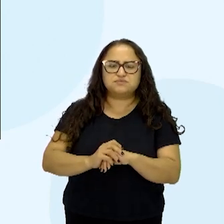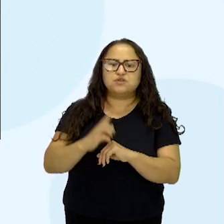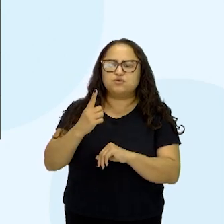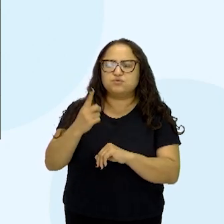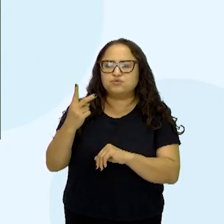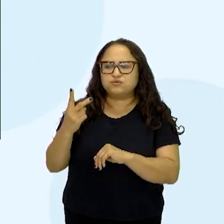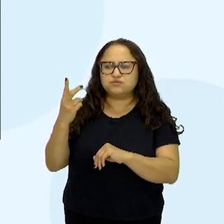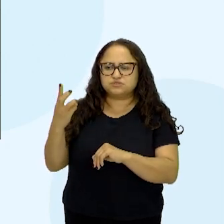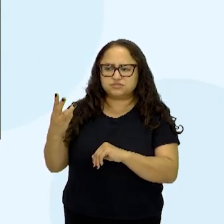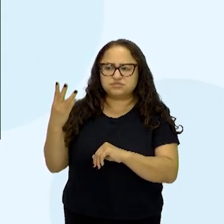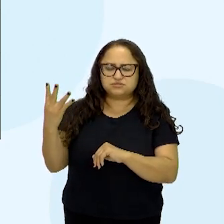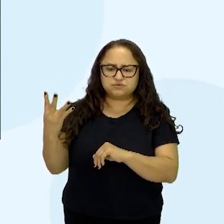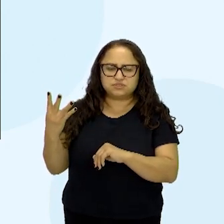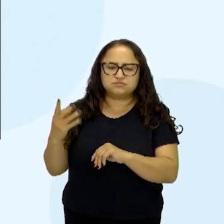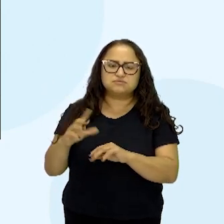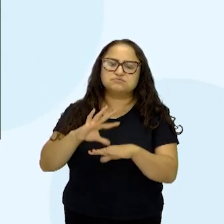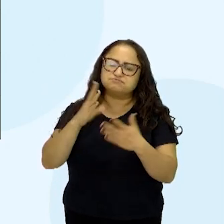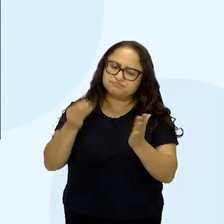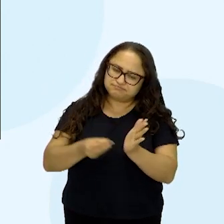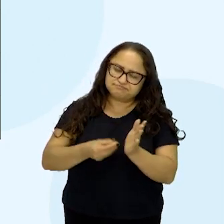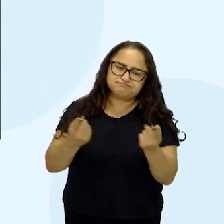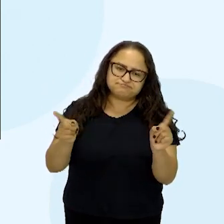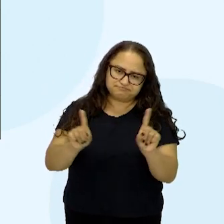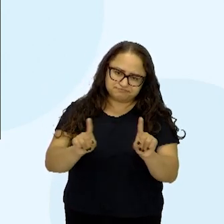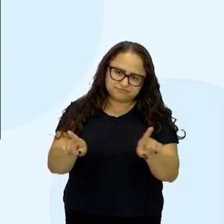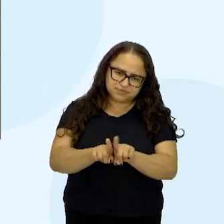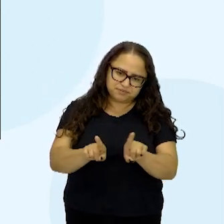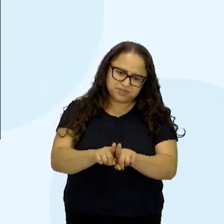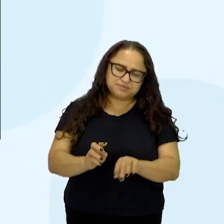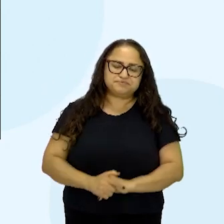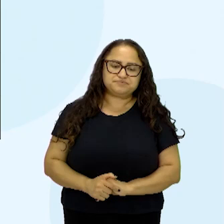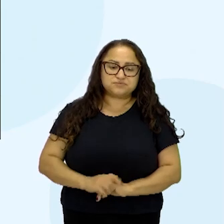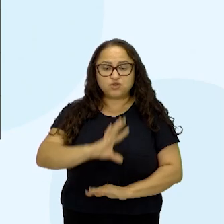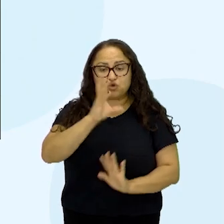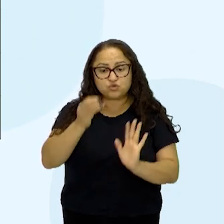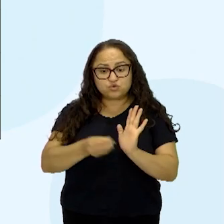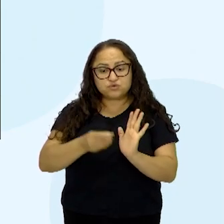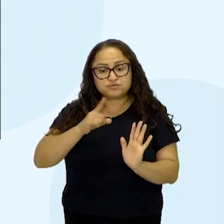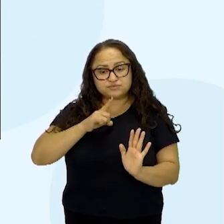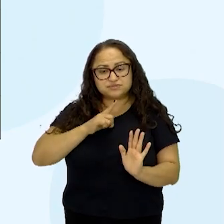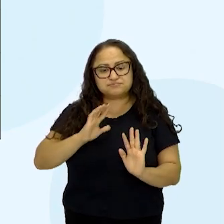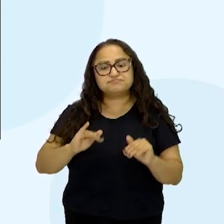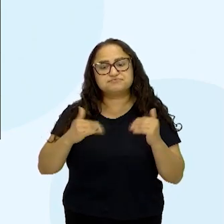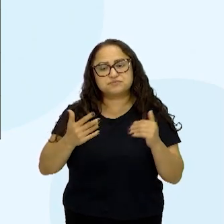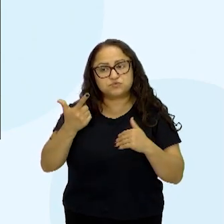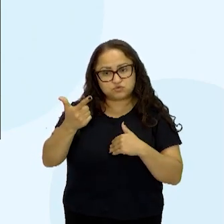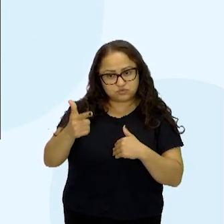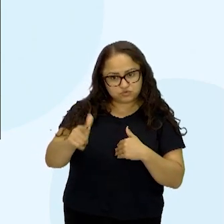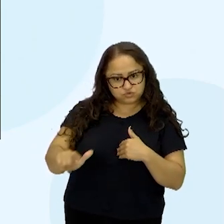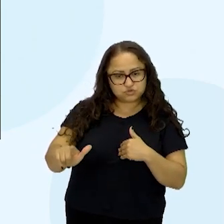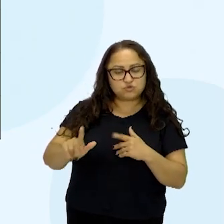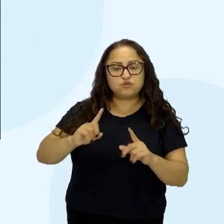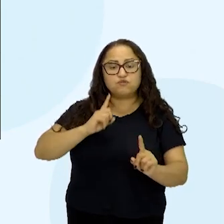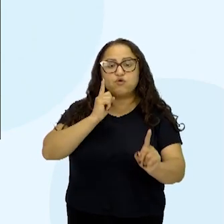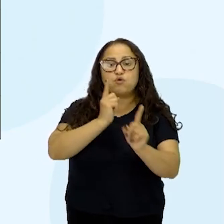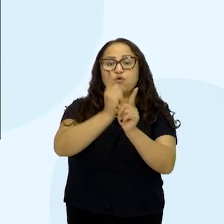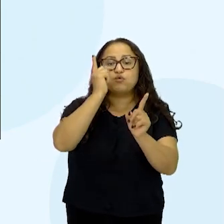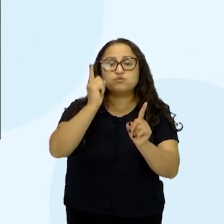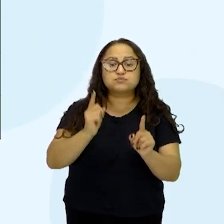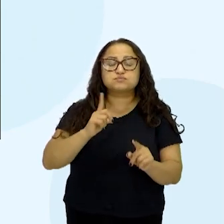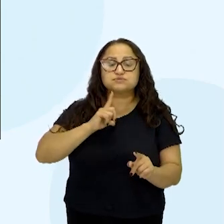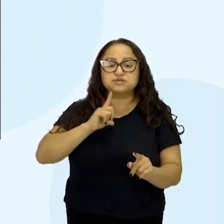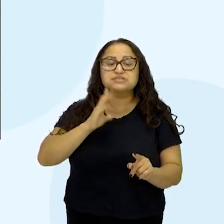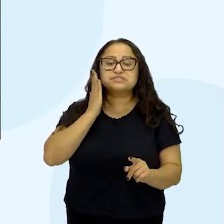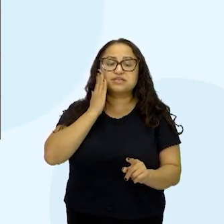system, todos. And organs, também. Todos ali têm, né? Então, de novo, ó, nosso objetivo aqui é saber se a gente tem